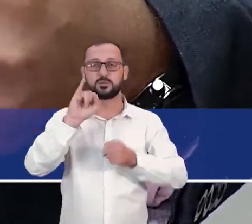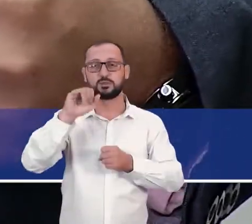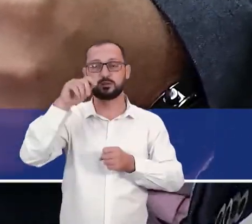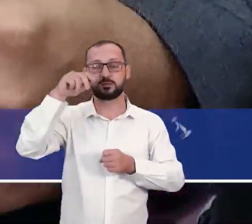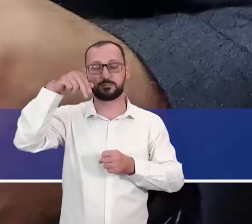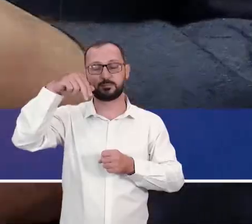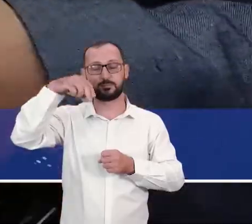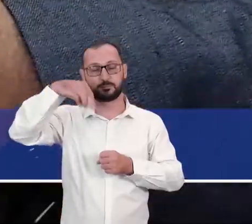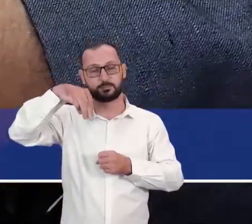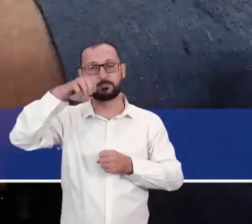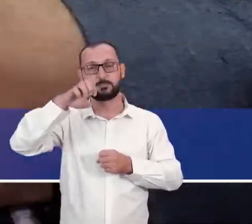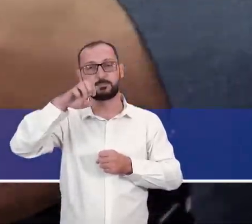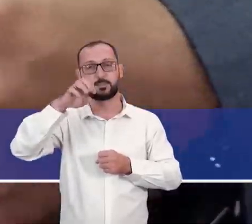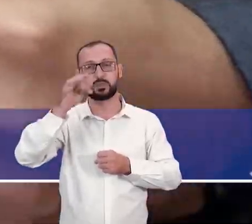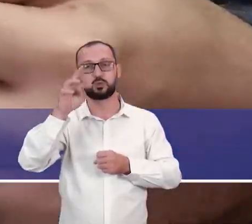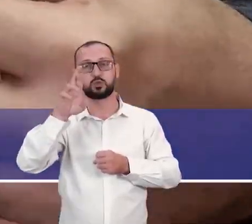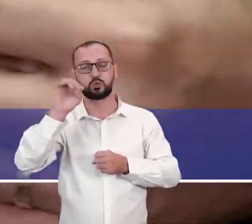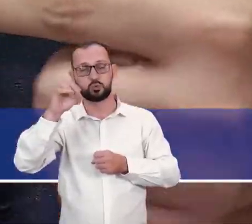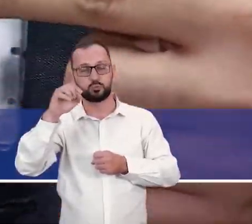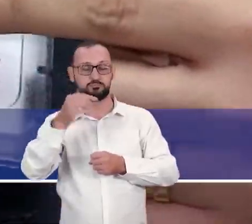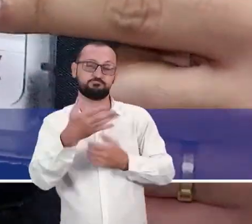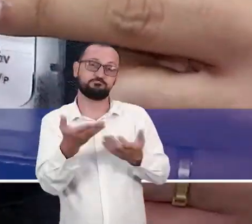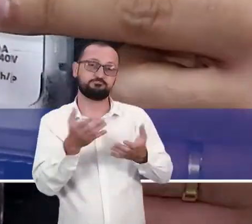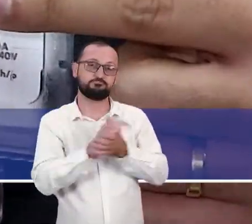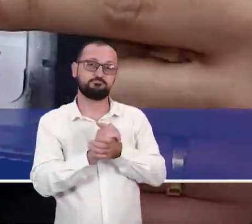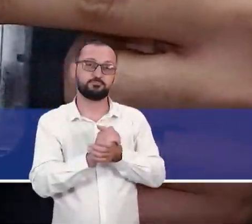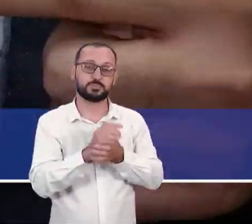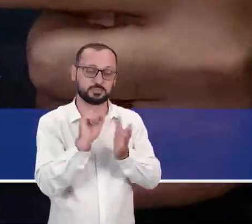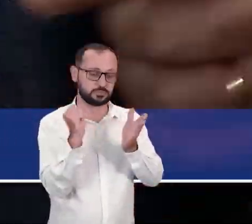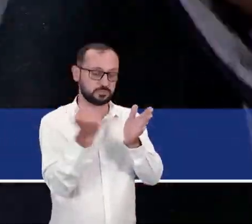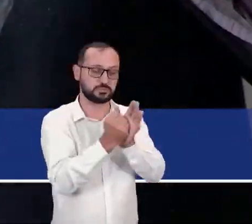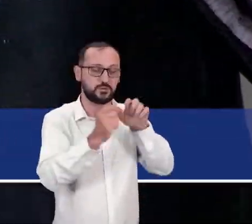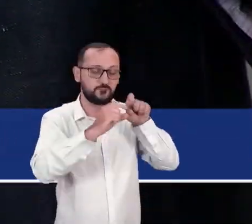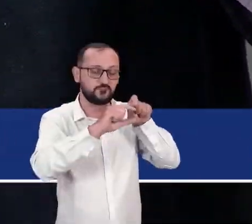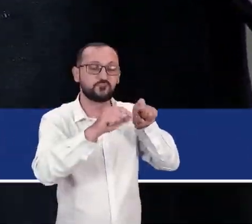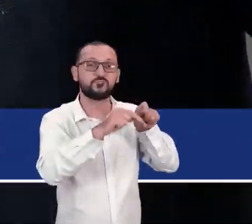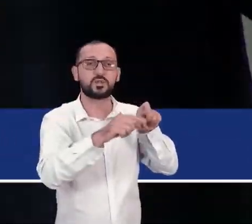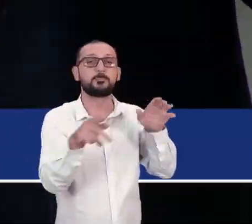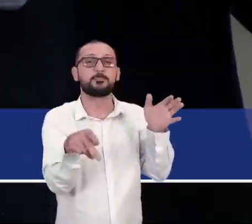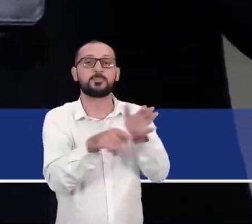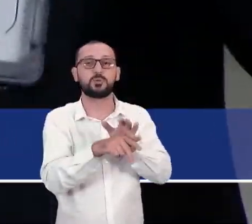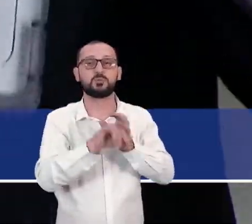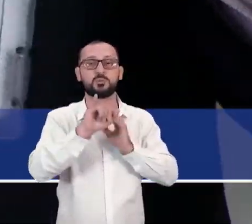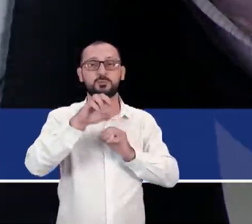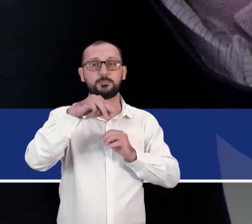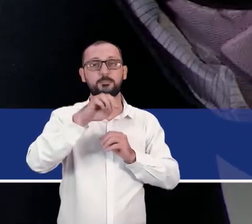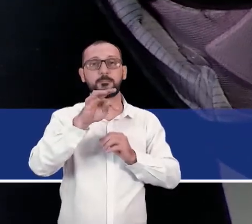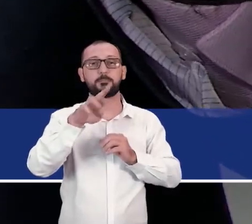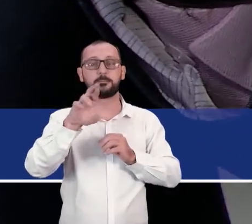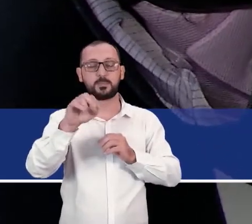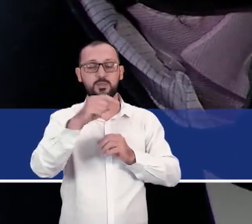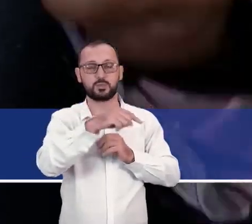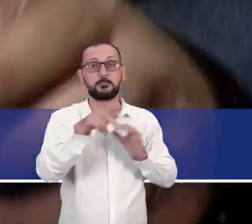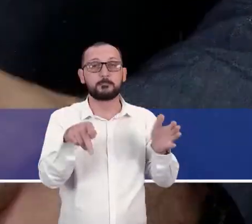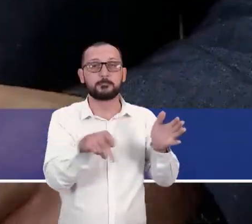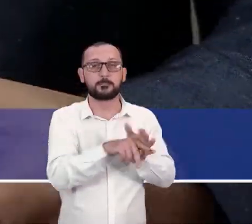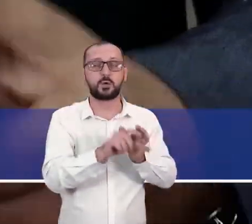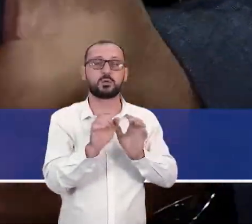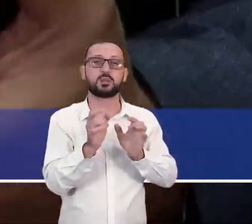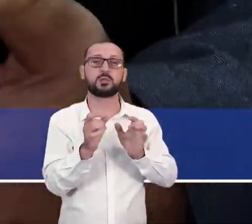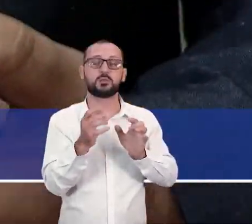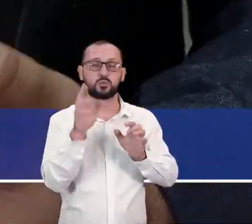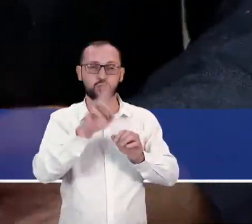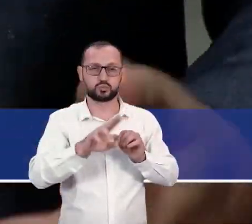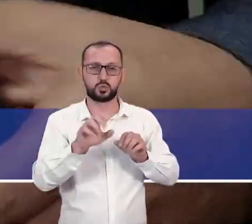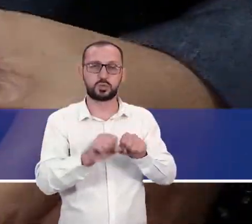pelo Inmetro. Não sei se vocês estão vendo um selinho do Inmetro aqui dentro. E esse selo verde é o selo do Inmetro. Ou seja,